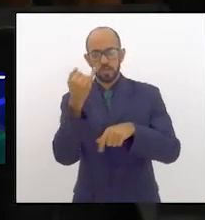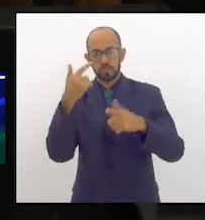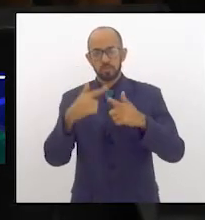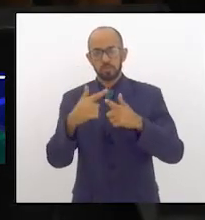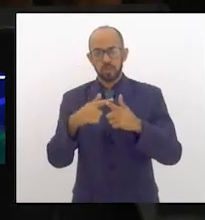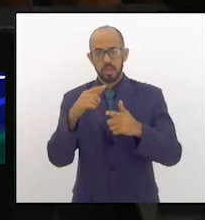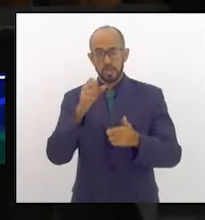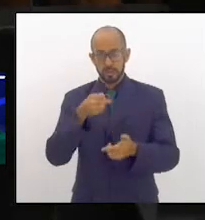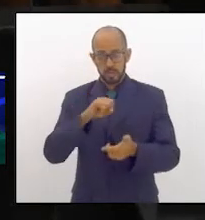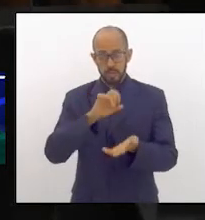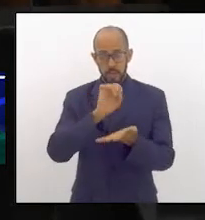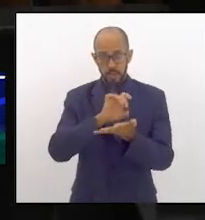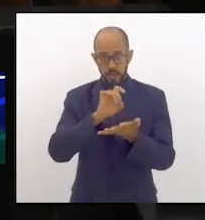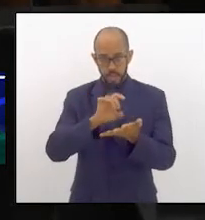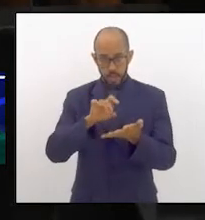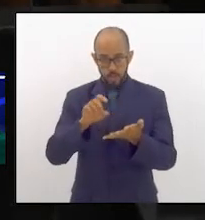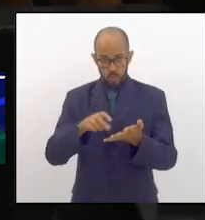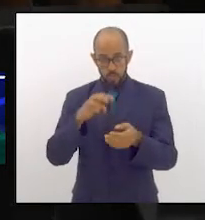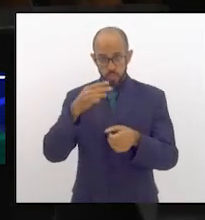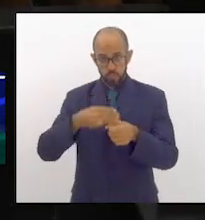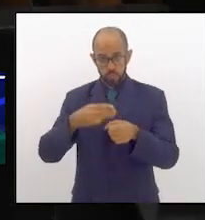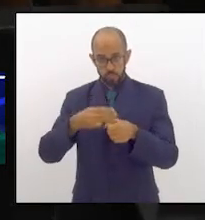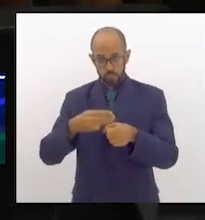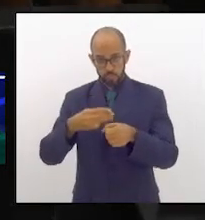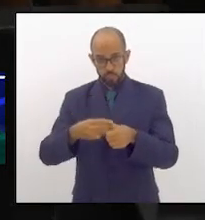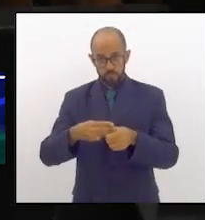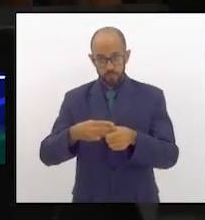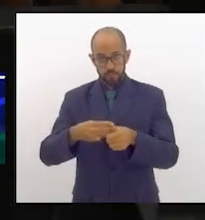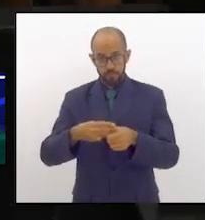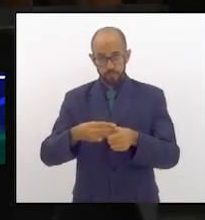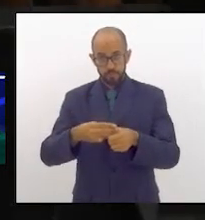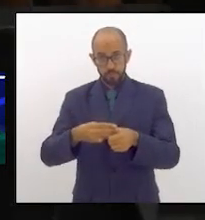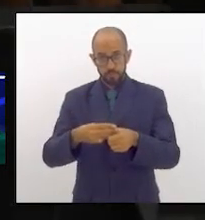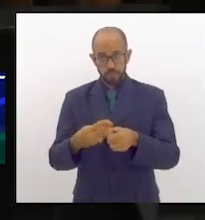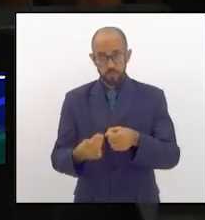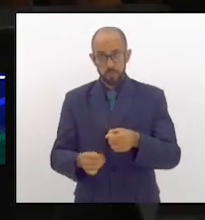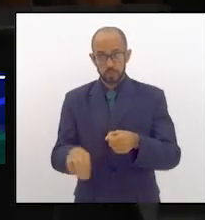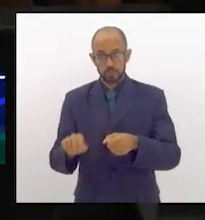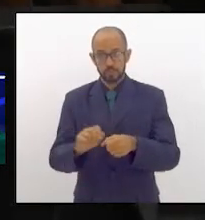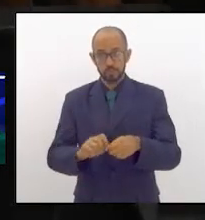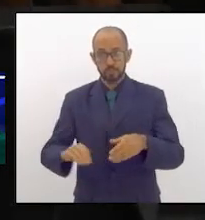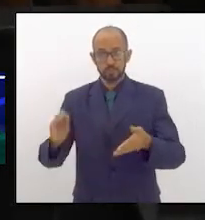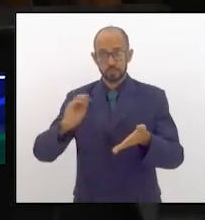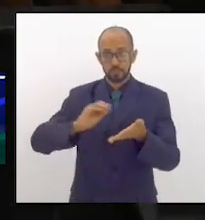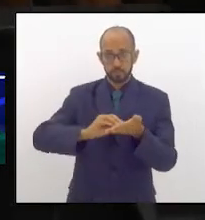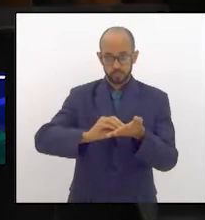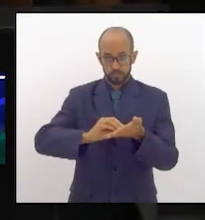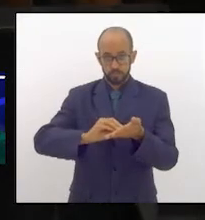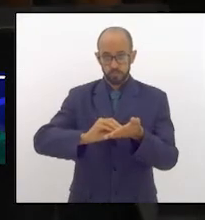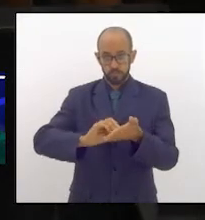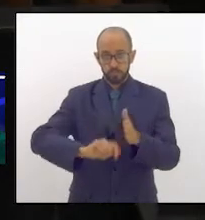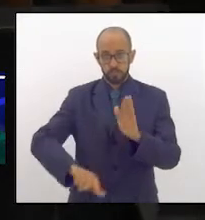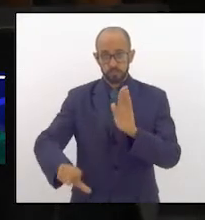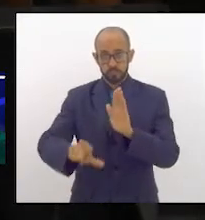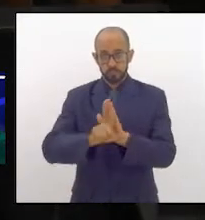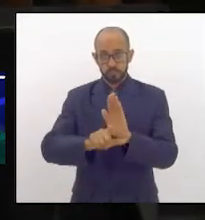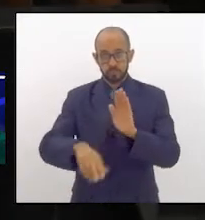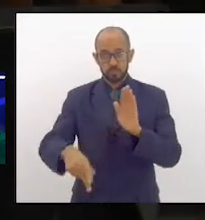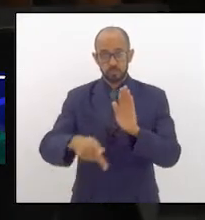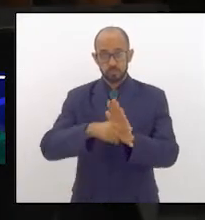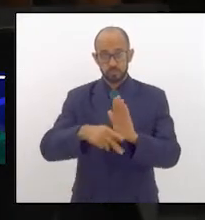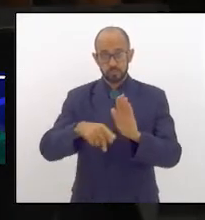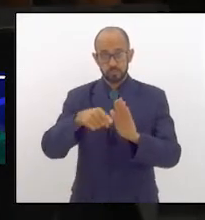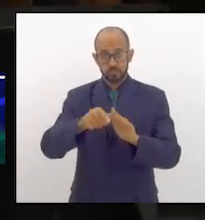cada um dos Municípios e falar vamos lá em 2020 implantasse uma legislação que permite